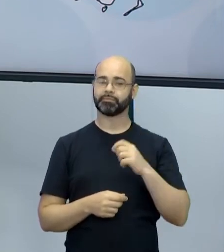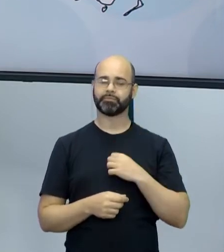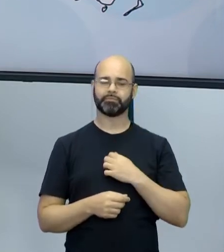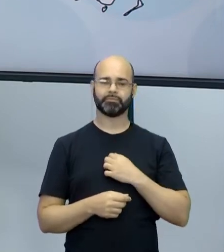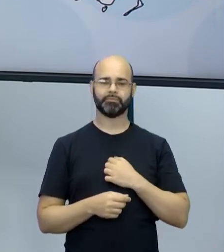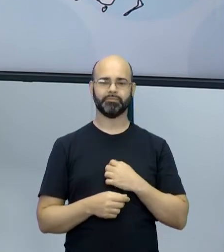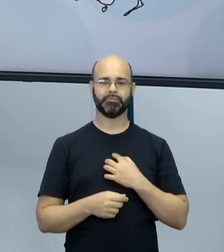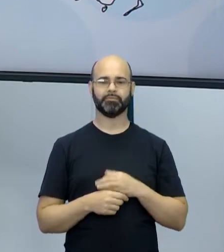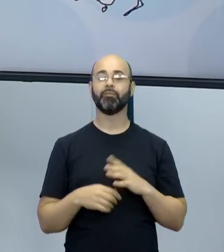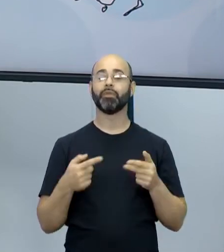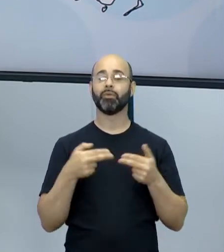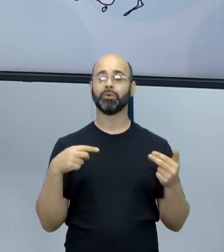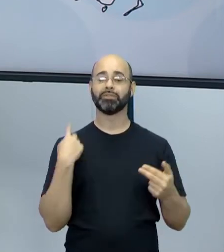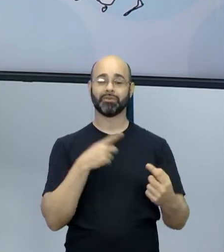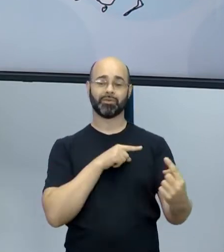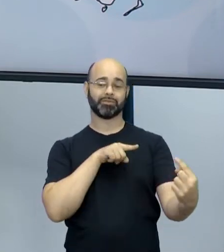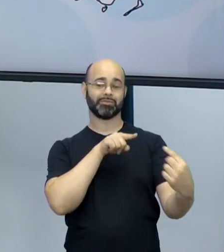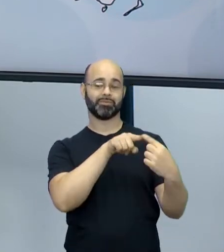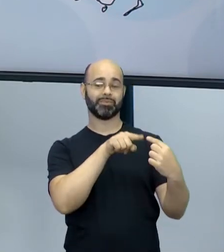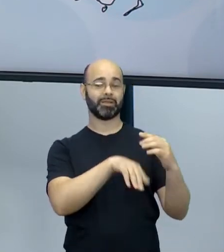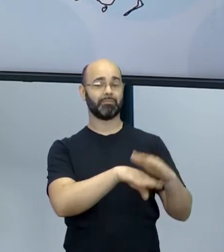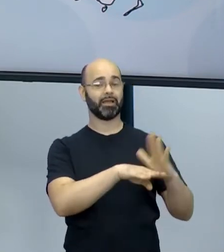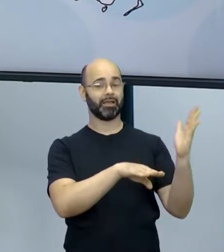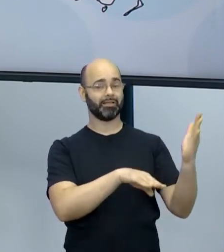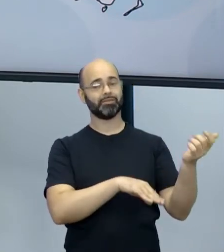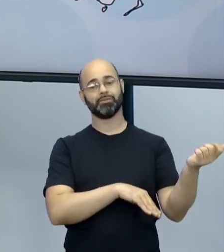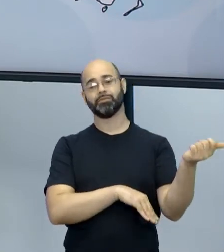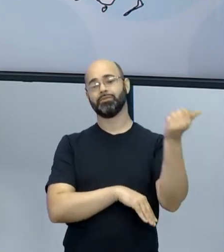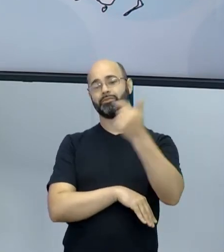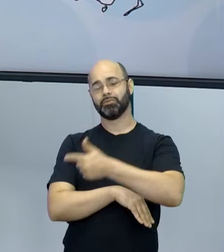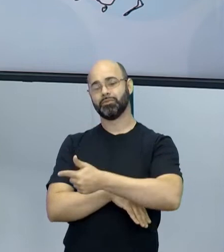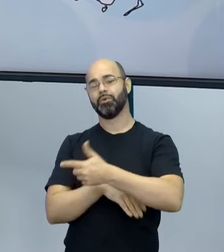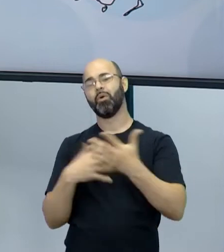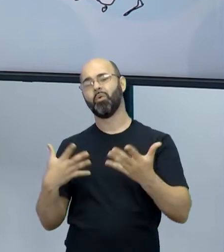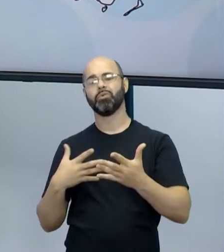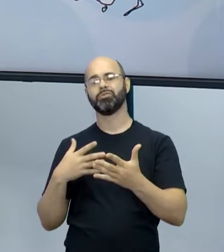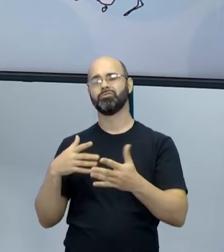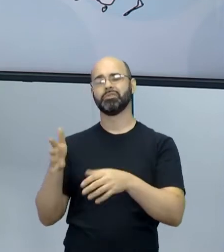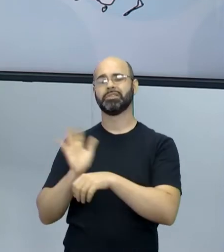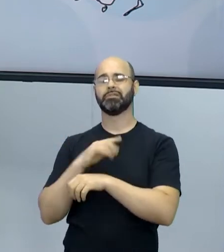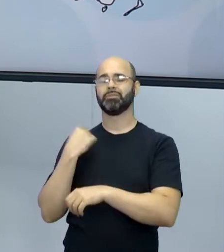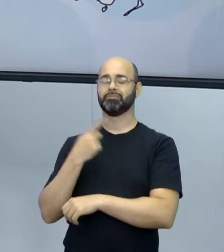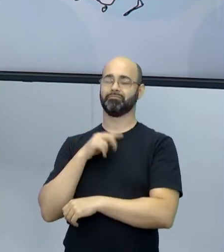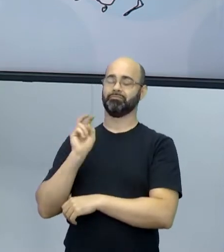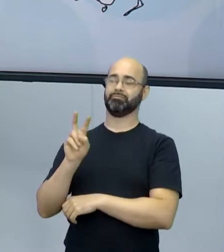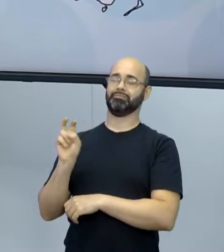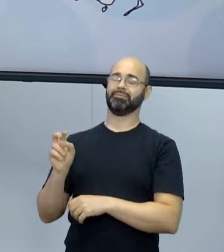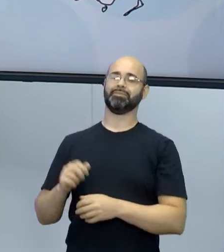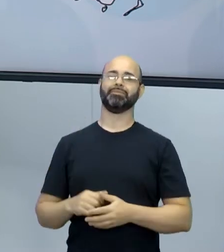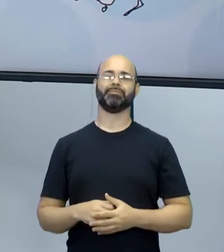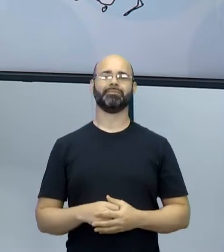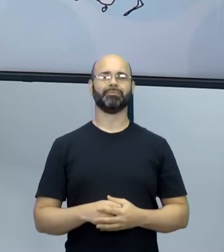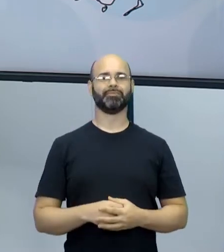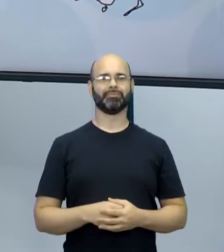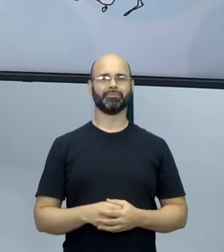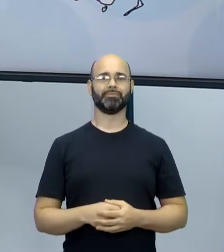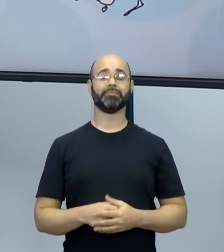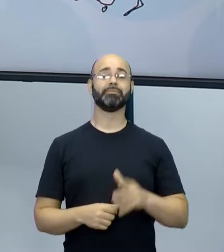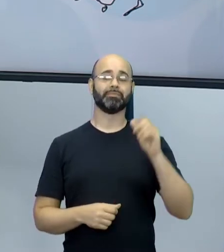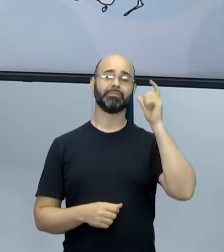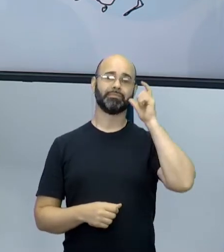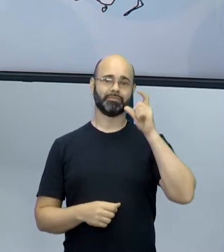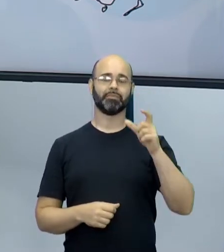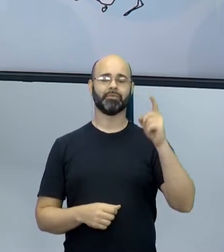se parecem muito mais com a gente do que o próprio cinema que está popular aí. Então é interessante isso, como o